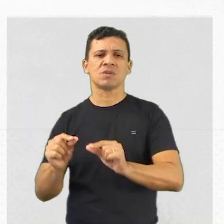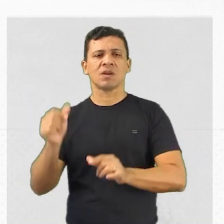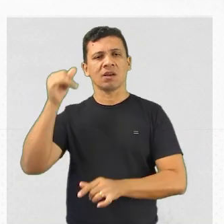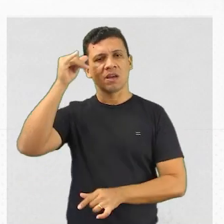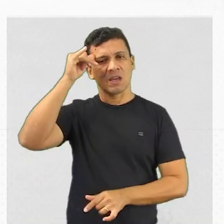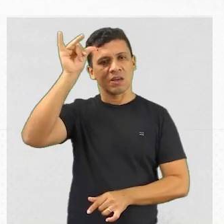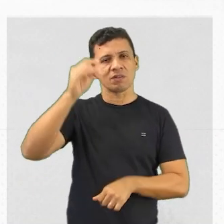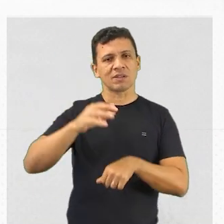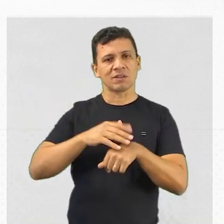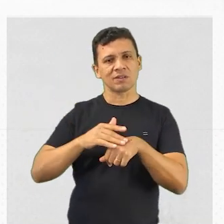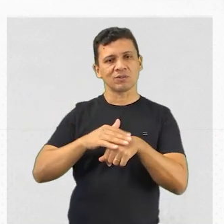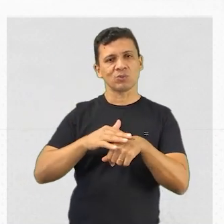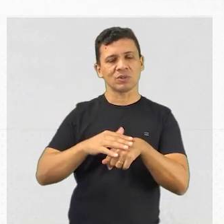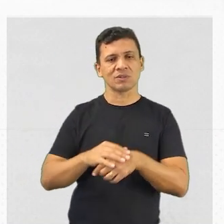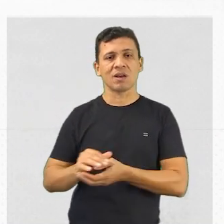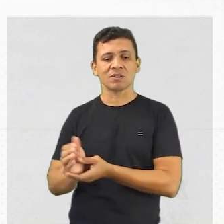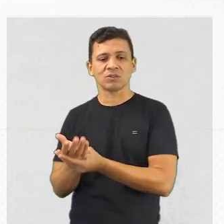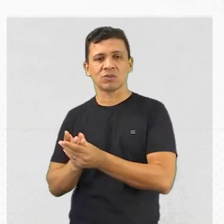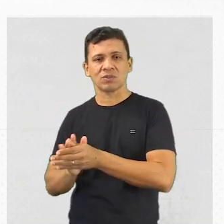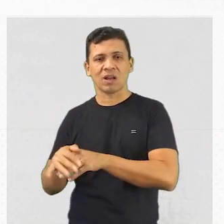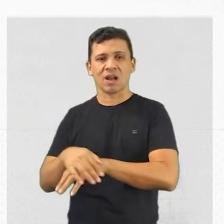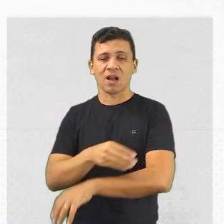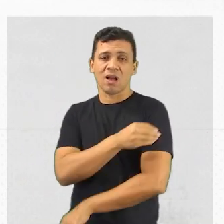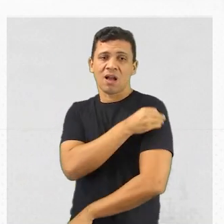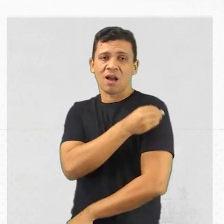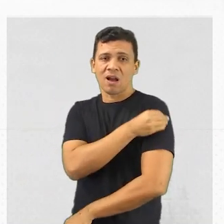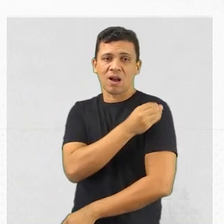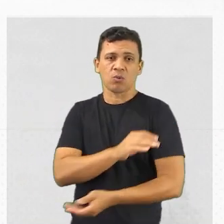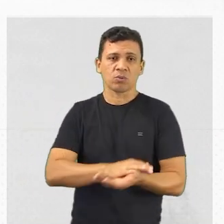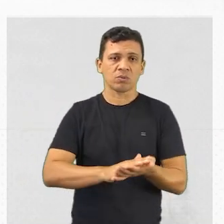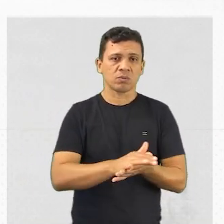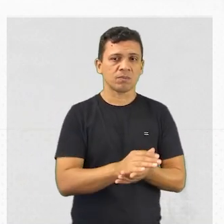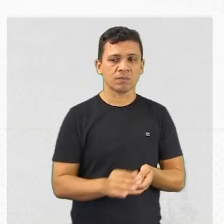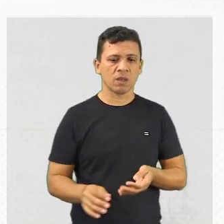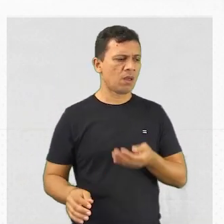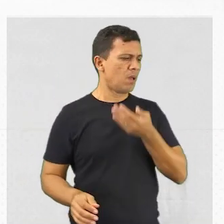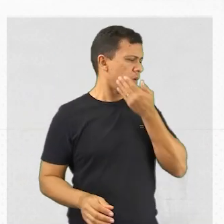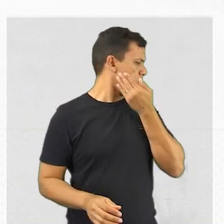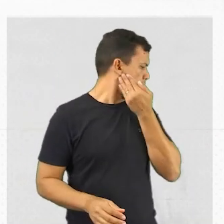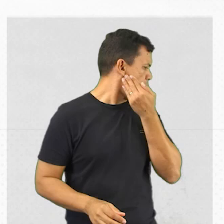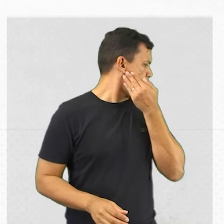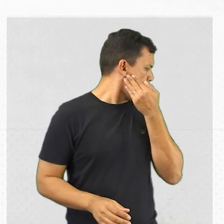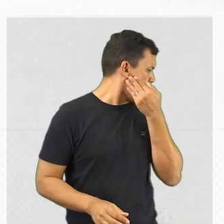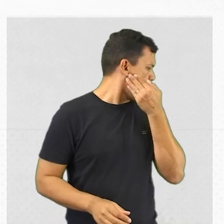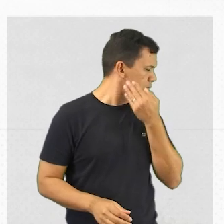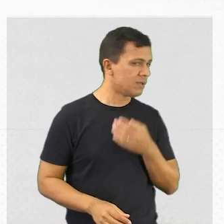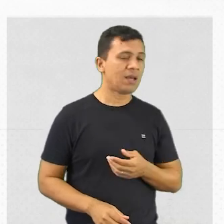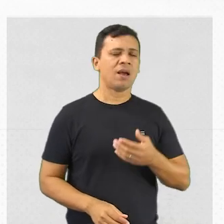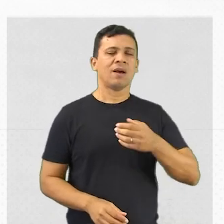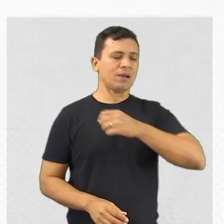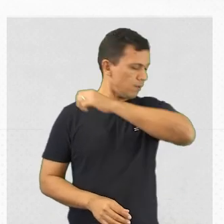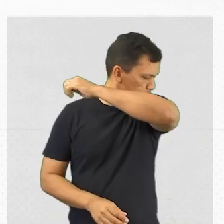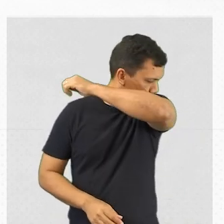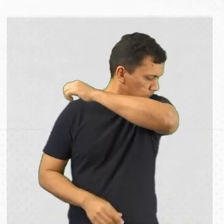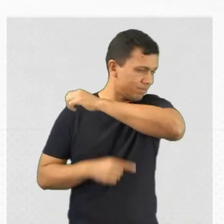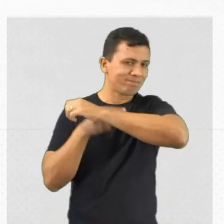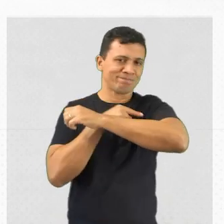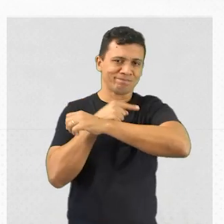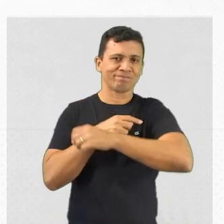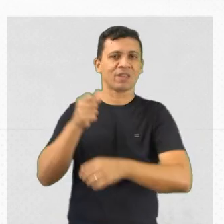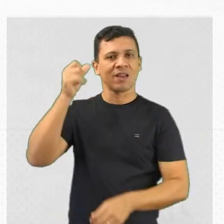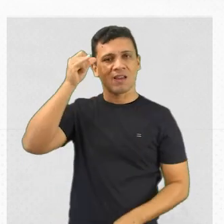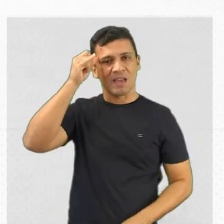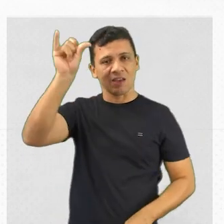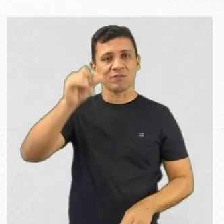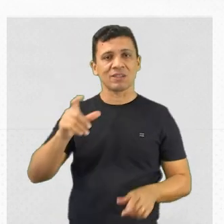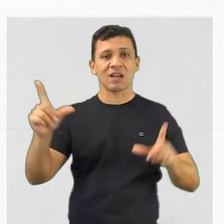doenças virais. Então, lavar as mãos, usar álcool em gel, cobrir a boca ao tossir, ao espirrar, né? Ajuda a evitar ou